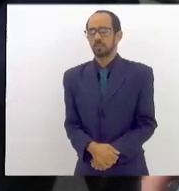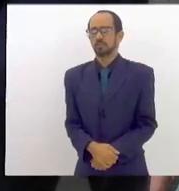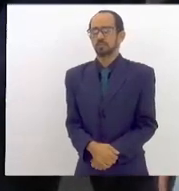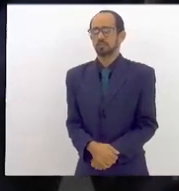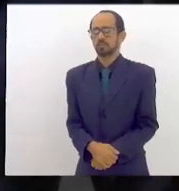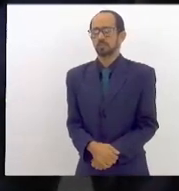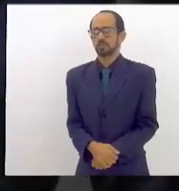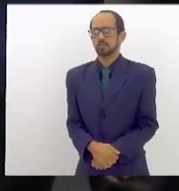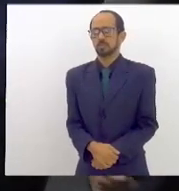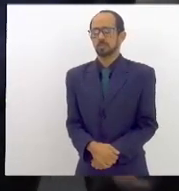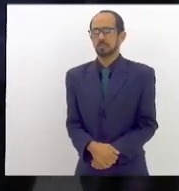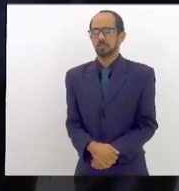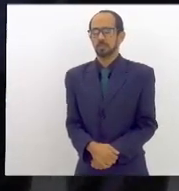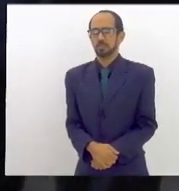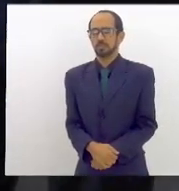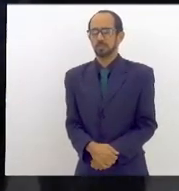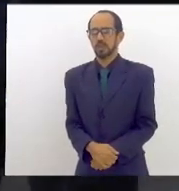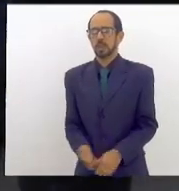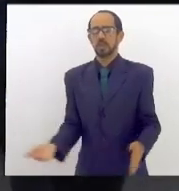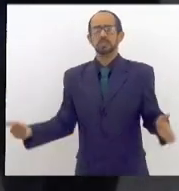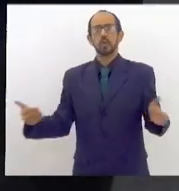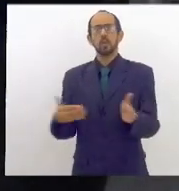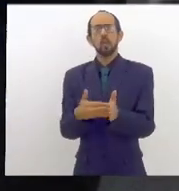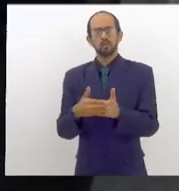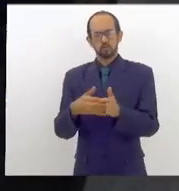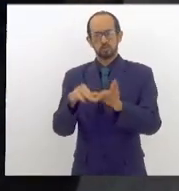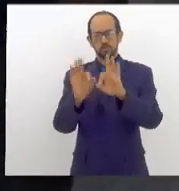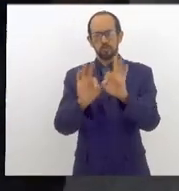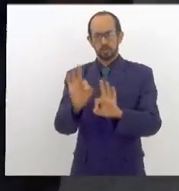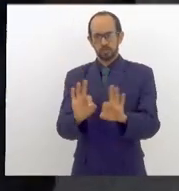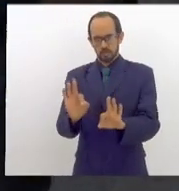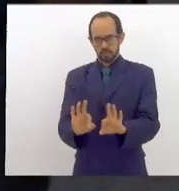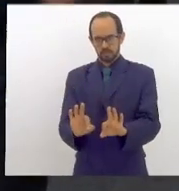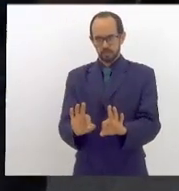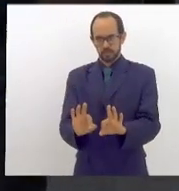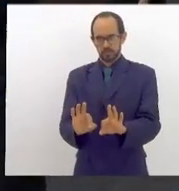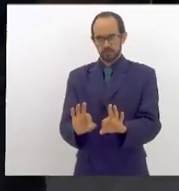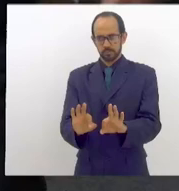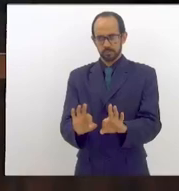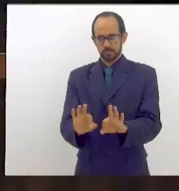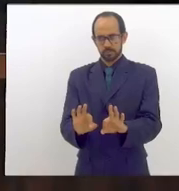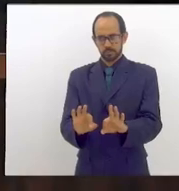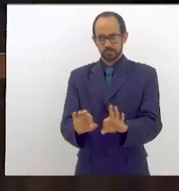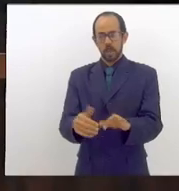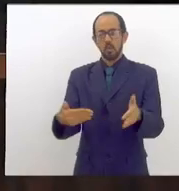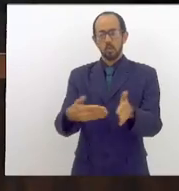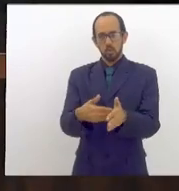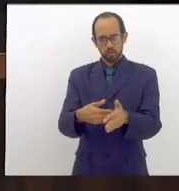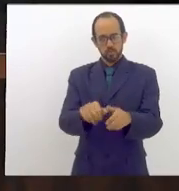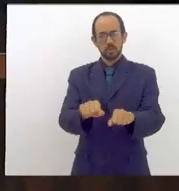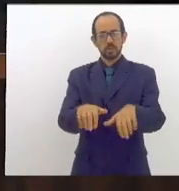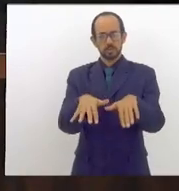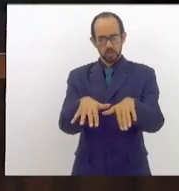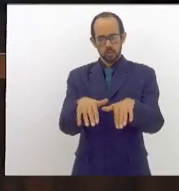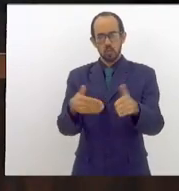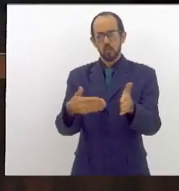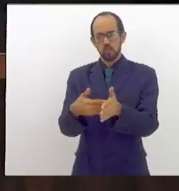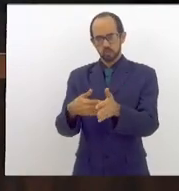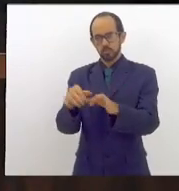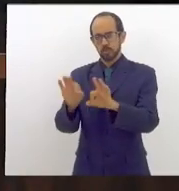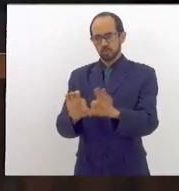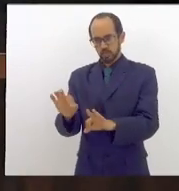estamos na último último projeto dessa sessão não é na última sessão com o único projeto Ana Paula então